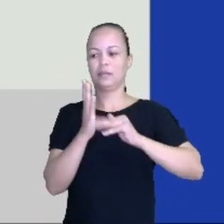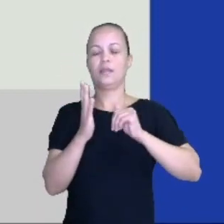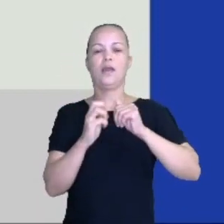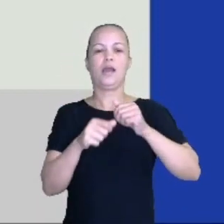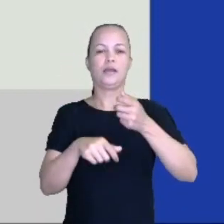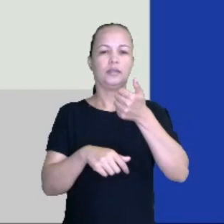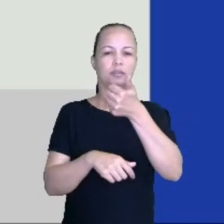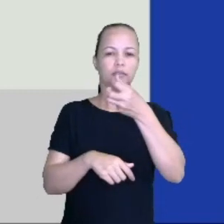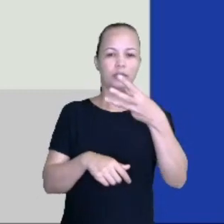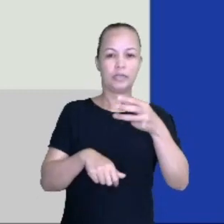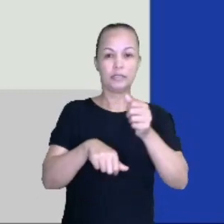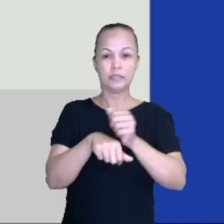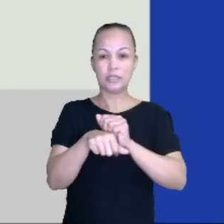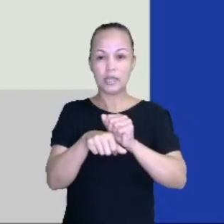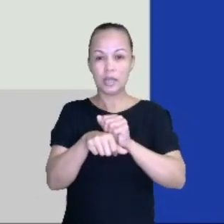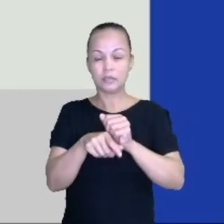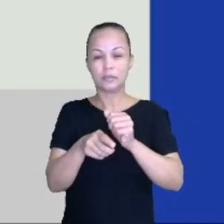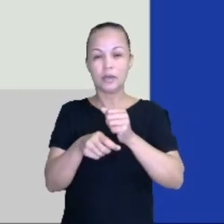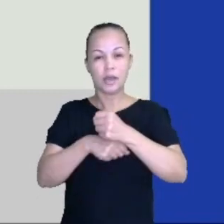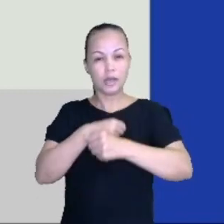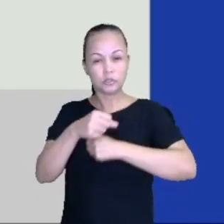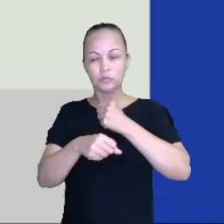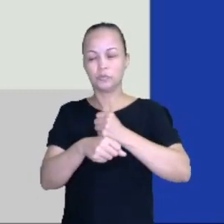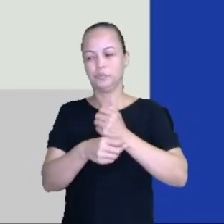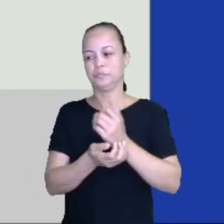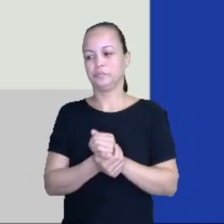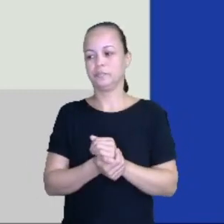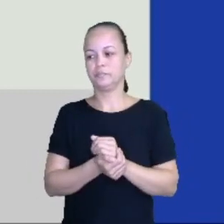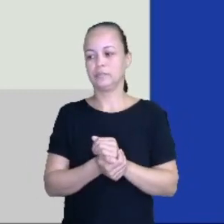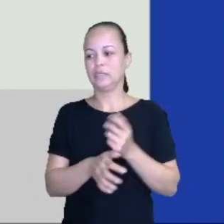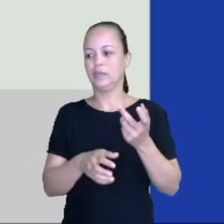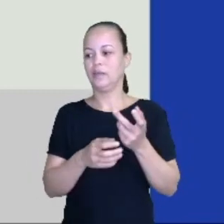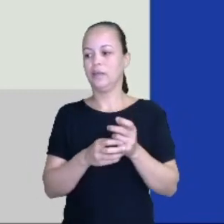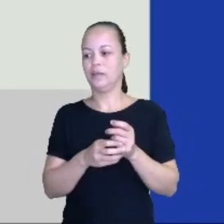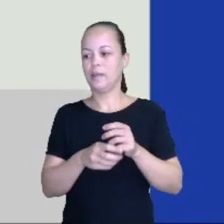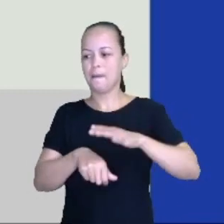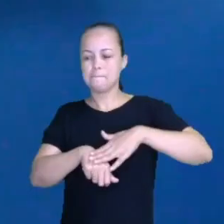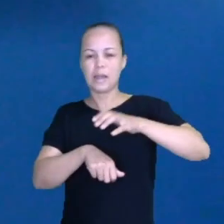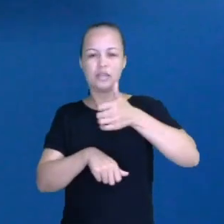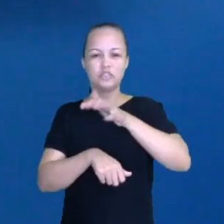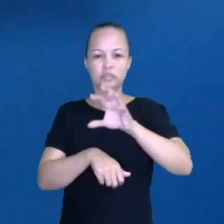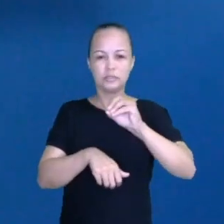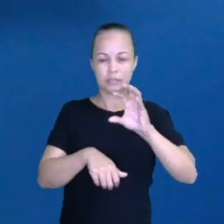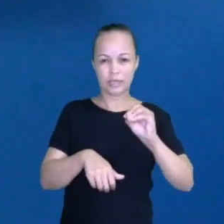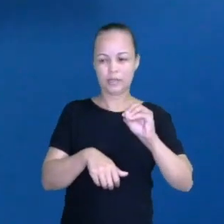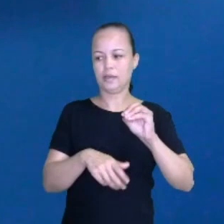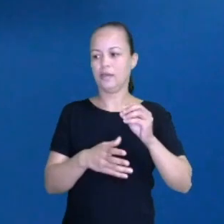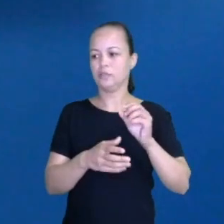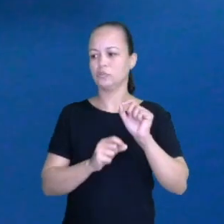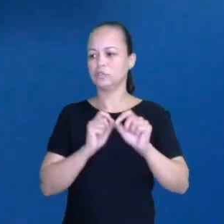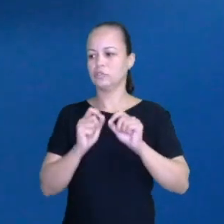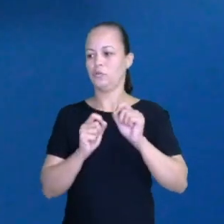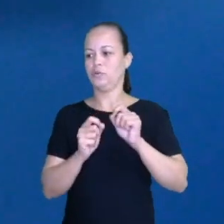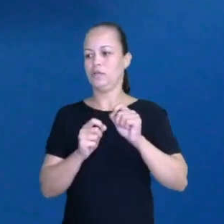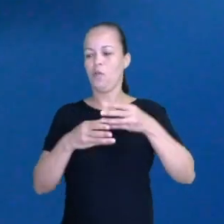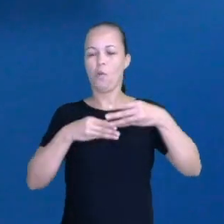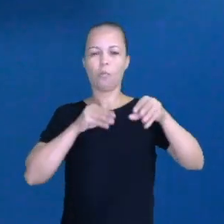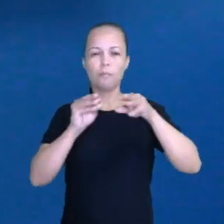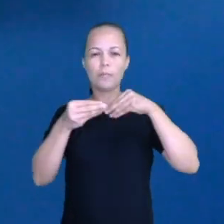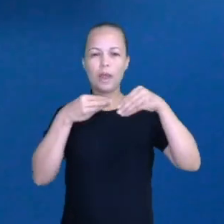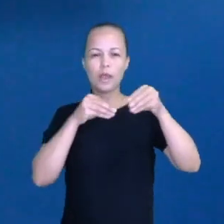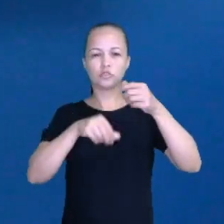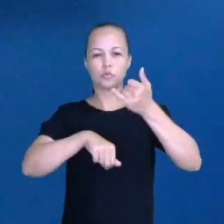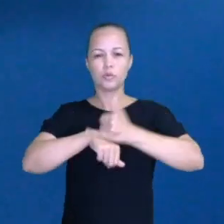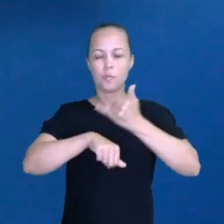tempo indeterminado. Imagina a gente jogar todo esse lixo aí por aí, pelas ruas, nos cantos. Ele vai ficar ali na natureza